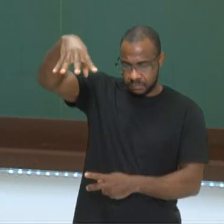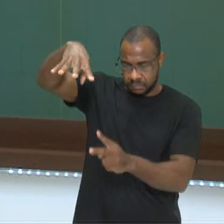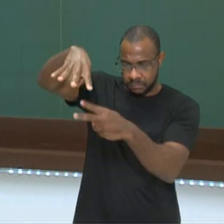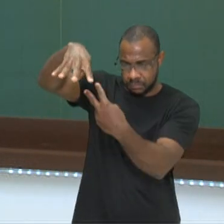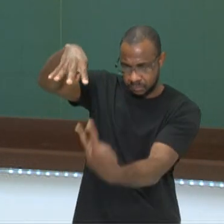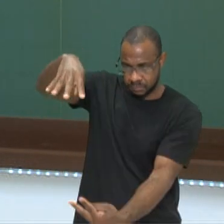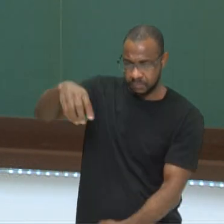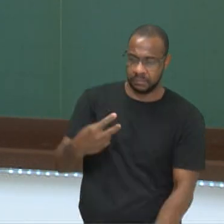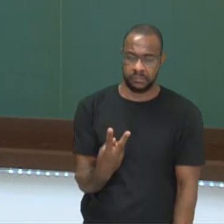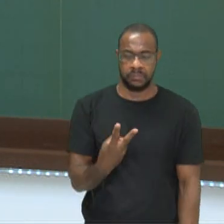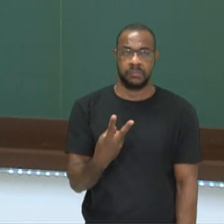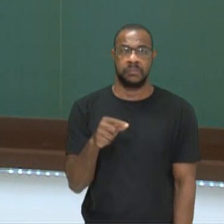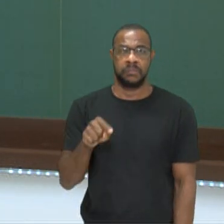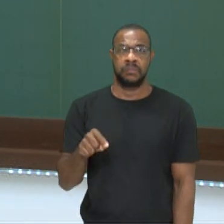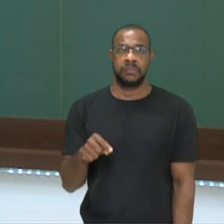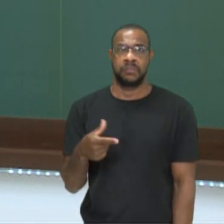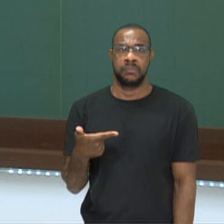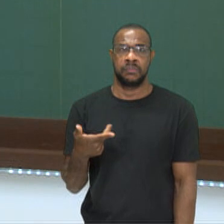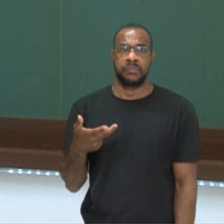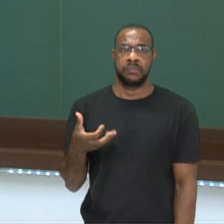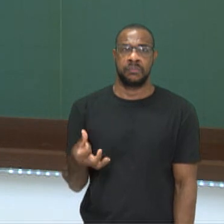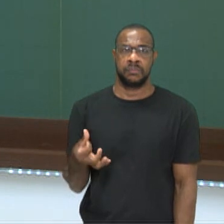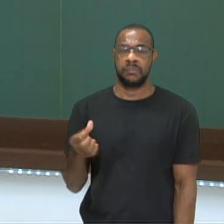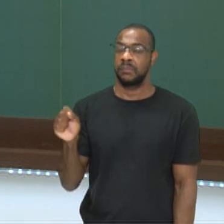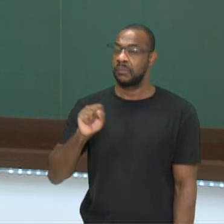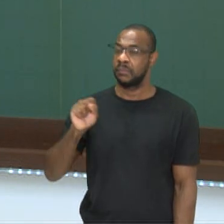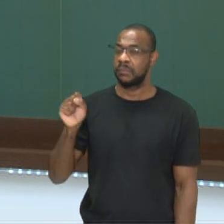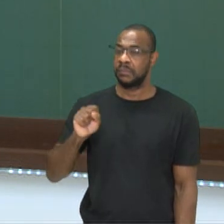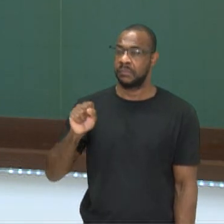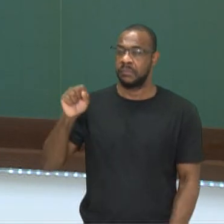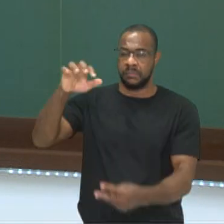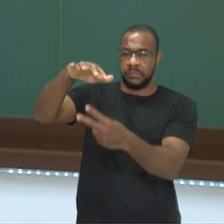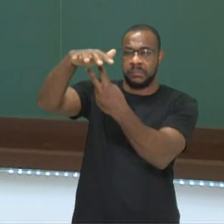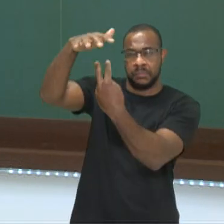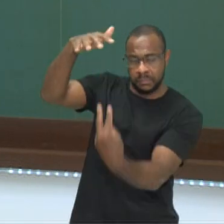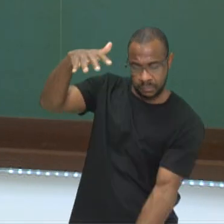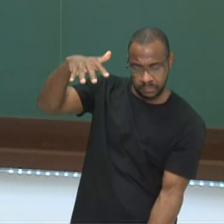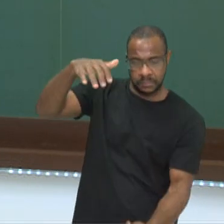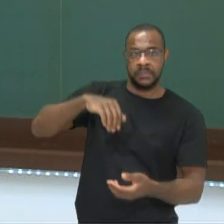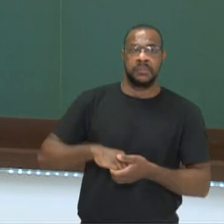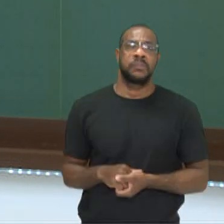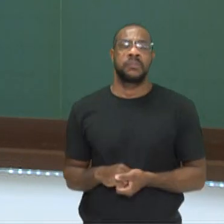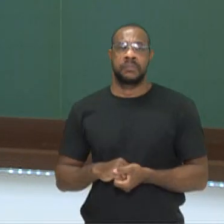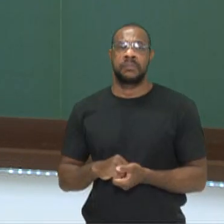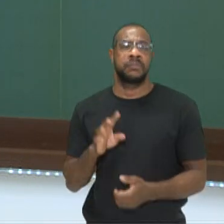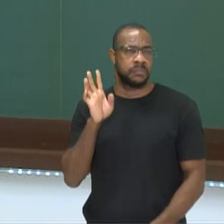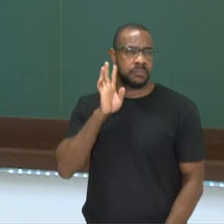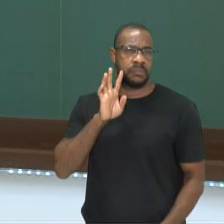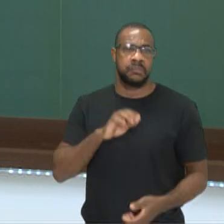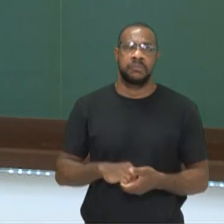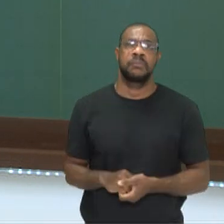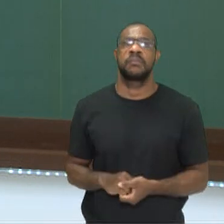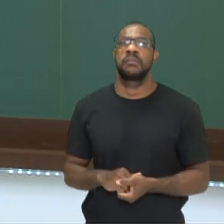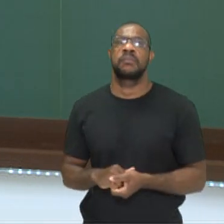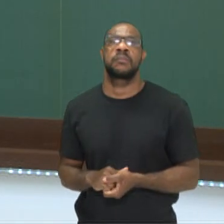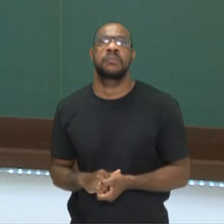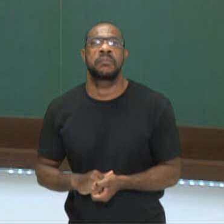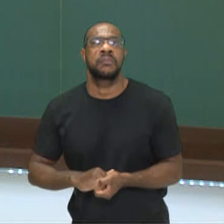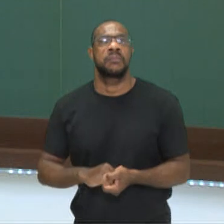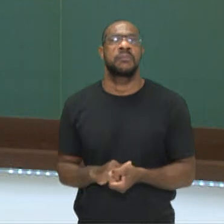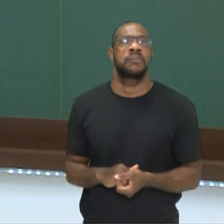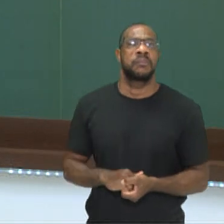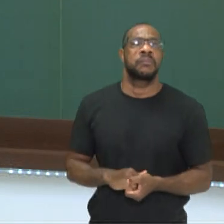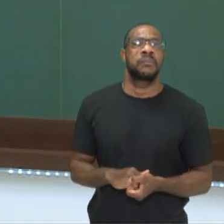levar 2,26 segundos para cair 25 metros. Legal, né? Muito interessante